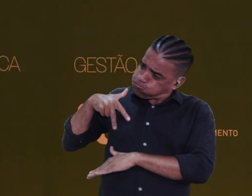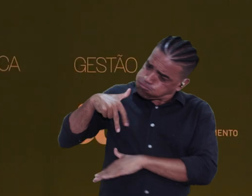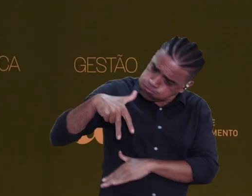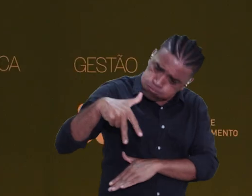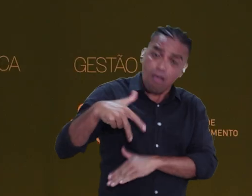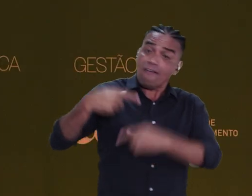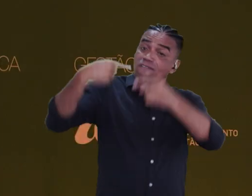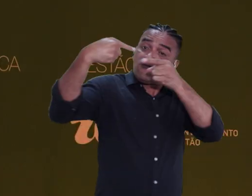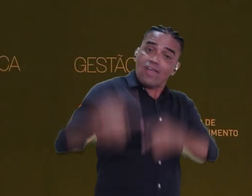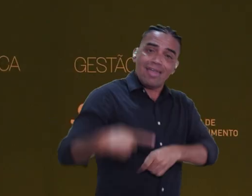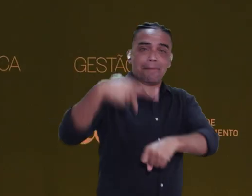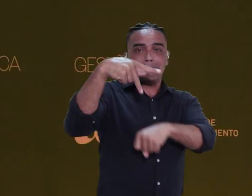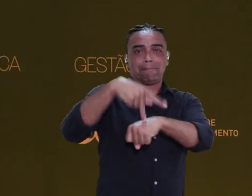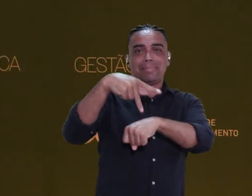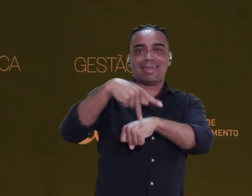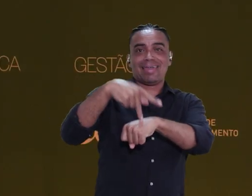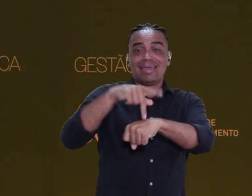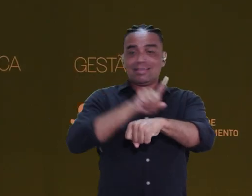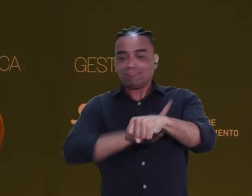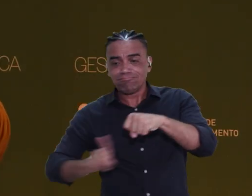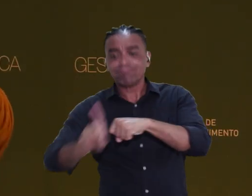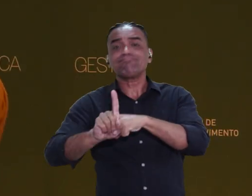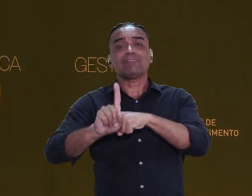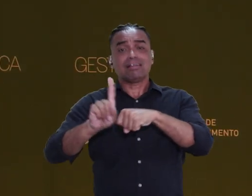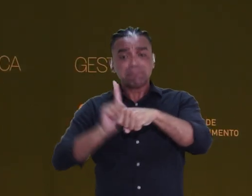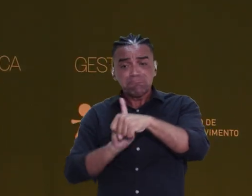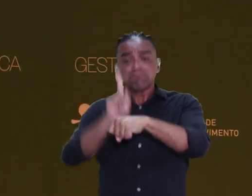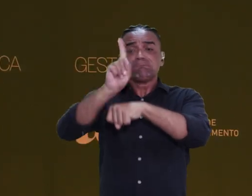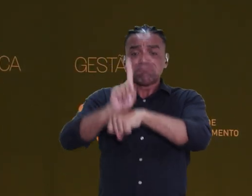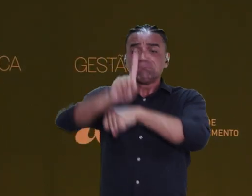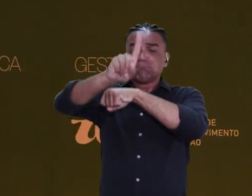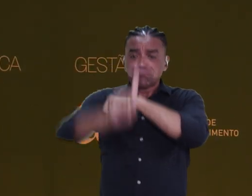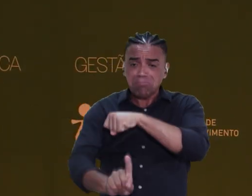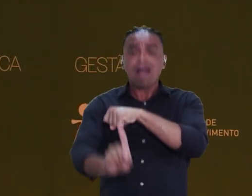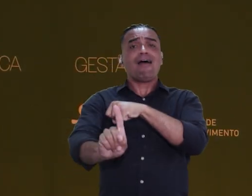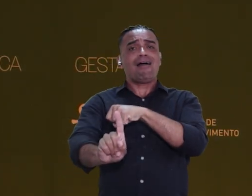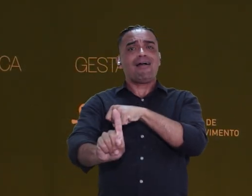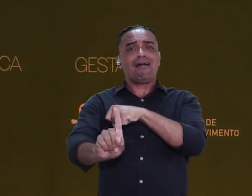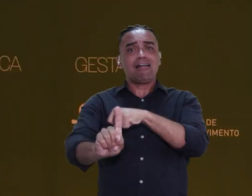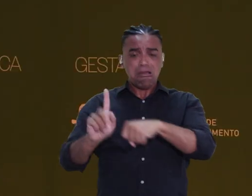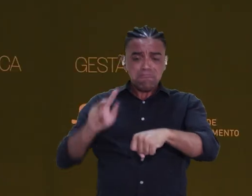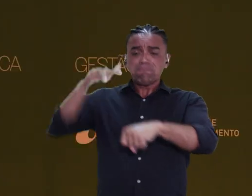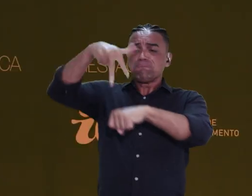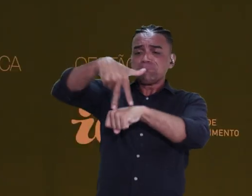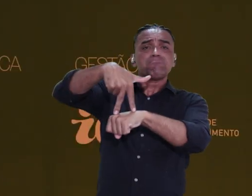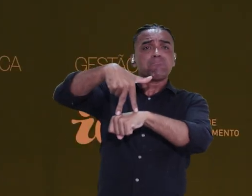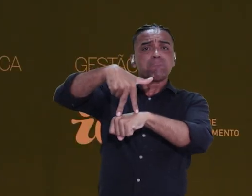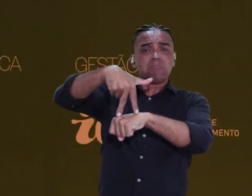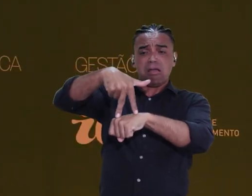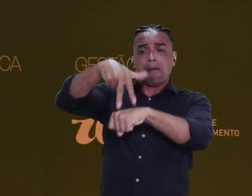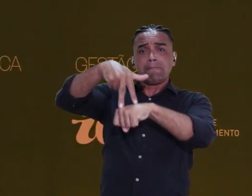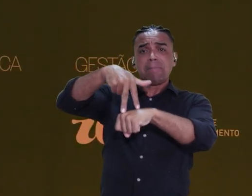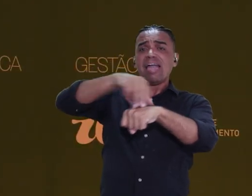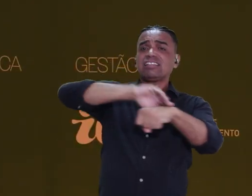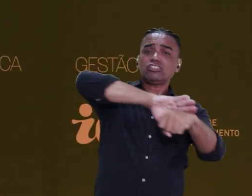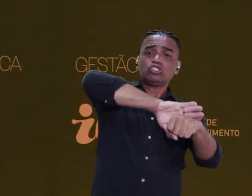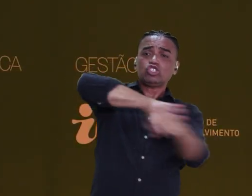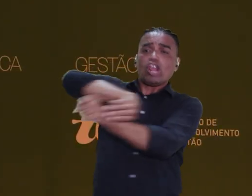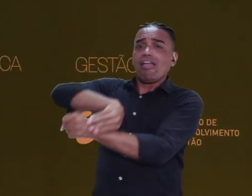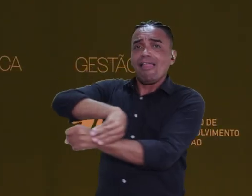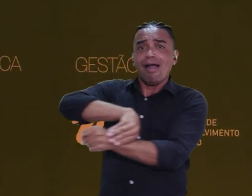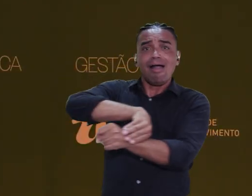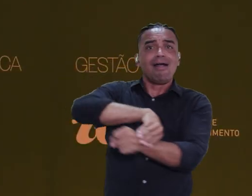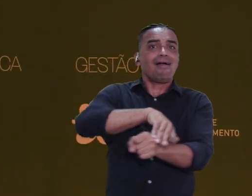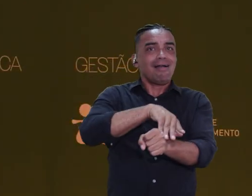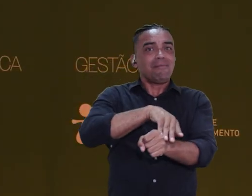e enfrente a pedra, contorne a pedra, suba e desça a pedra, pise na pedra, jogue a pedra para o lado,